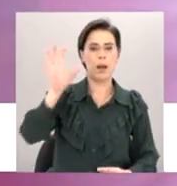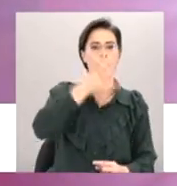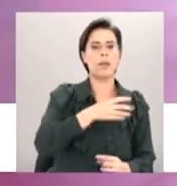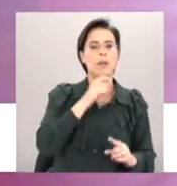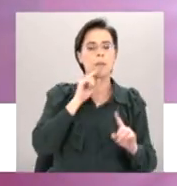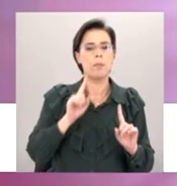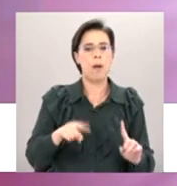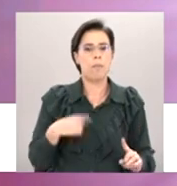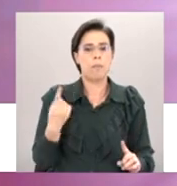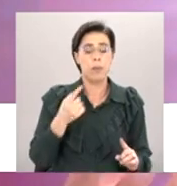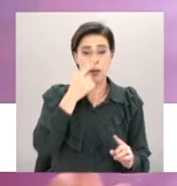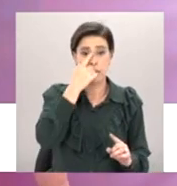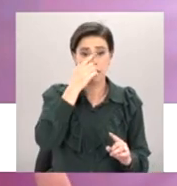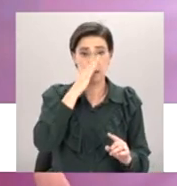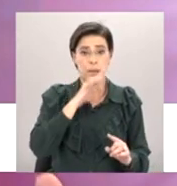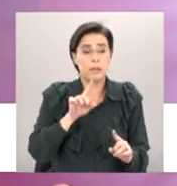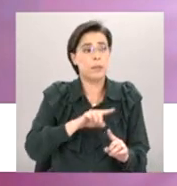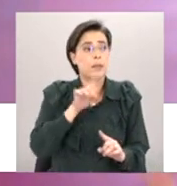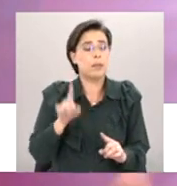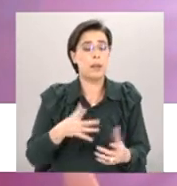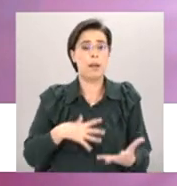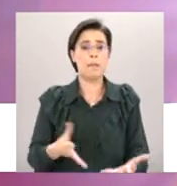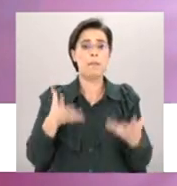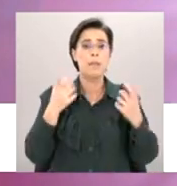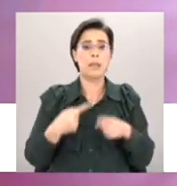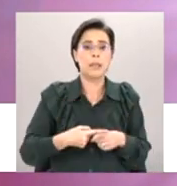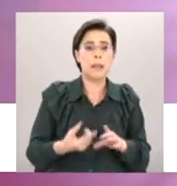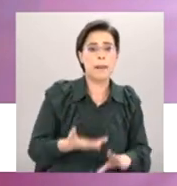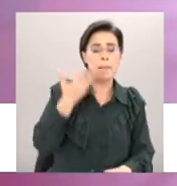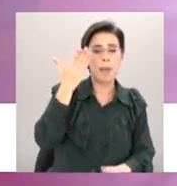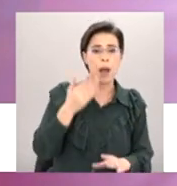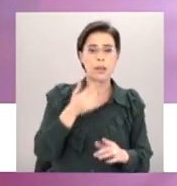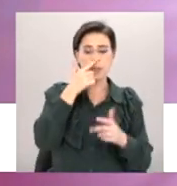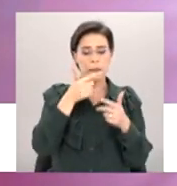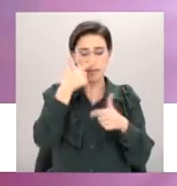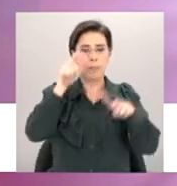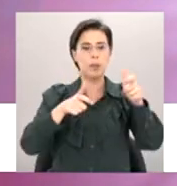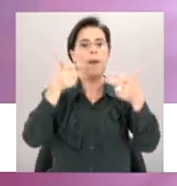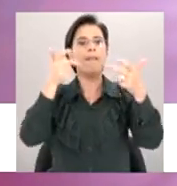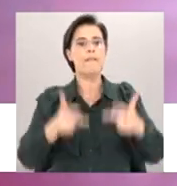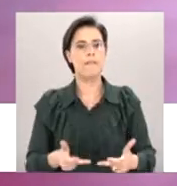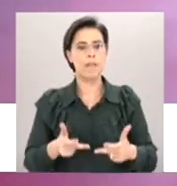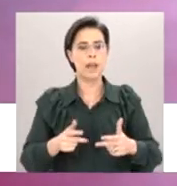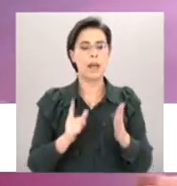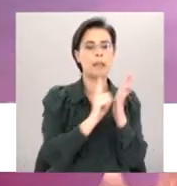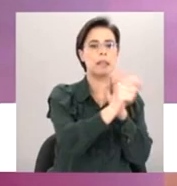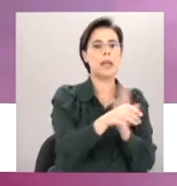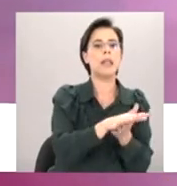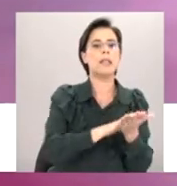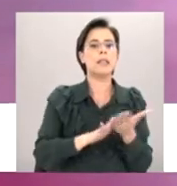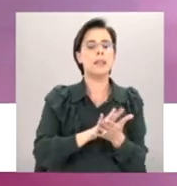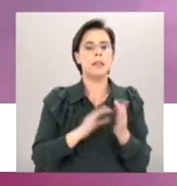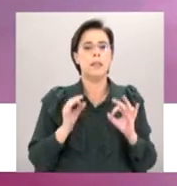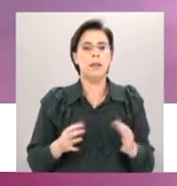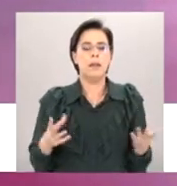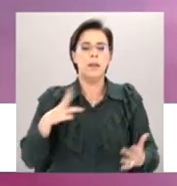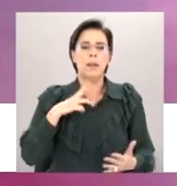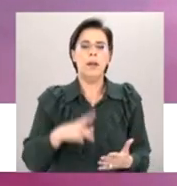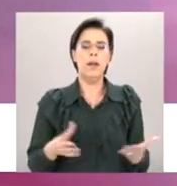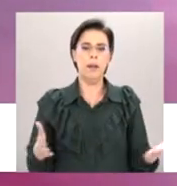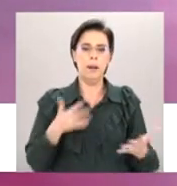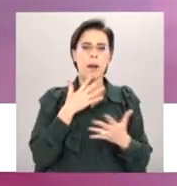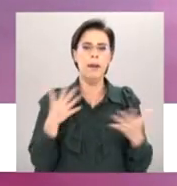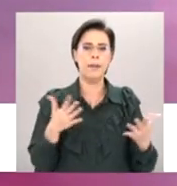produto presente por inteiro segredos e querer tornar mais atrativas para fixação de pessoas e isso tem seria por exemplo em